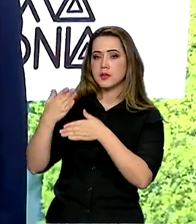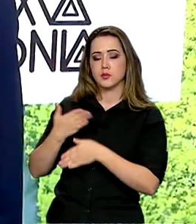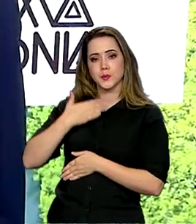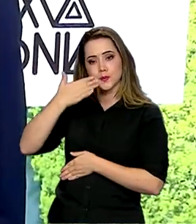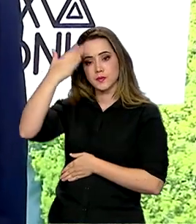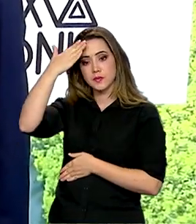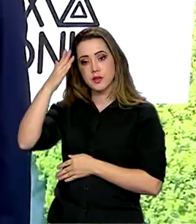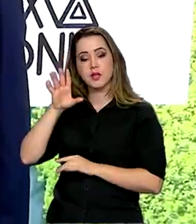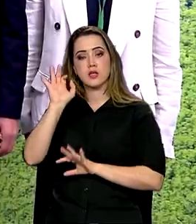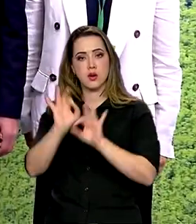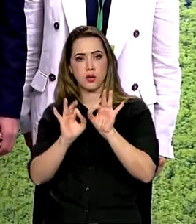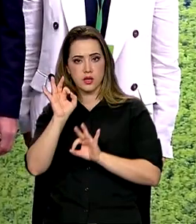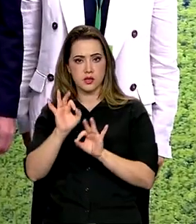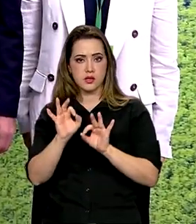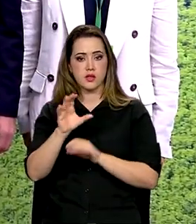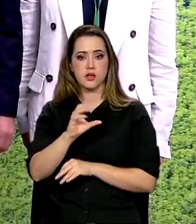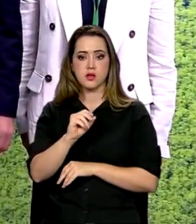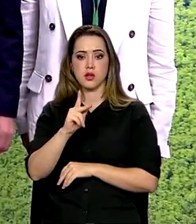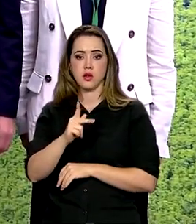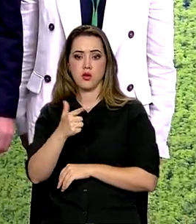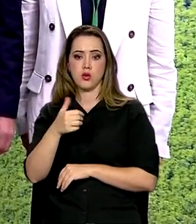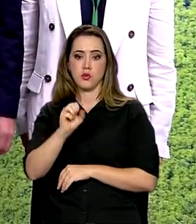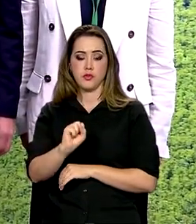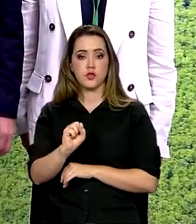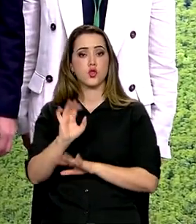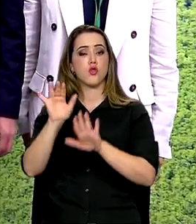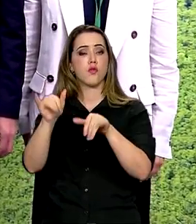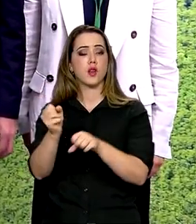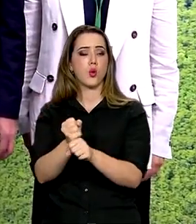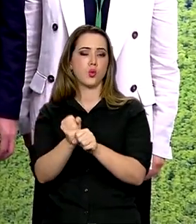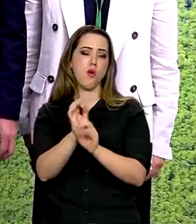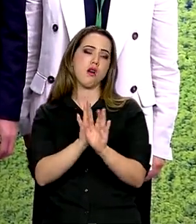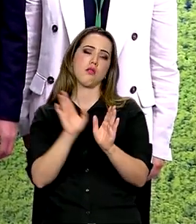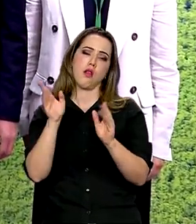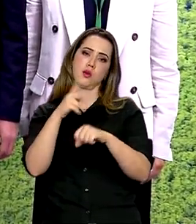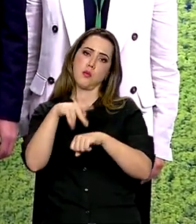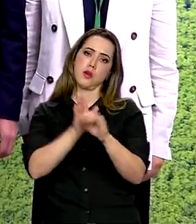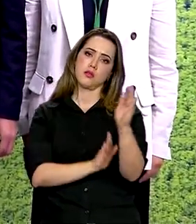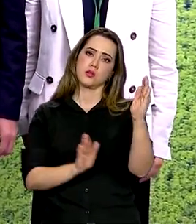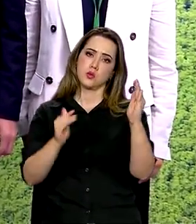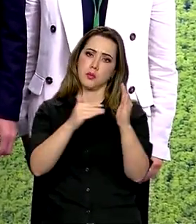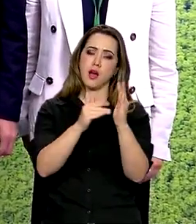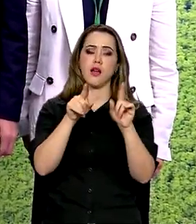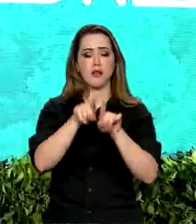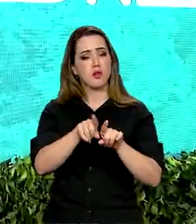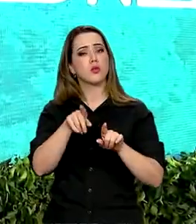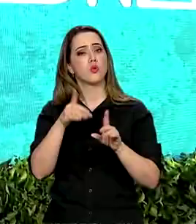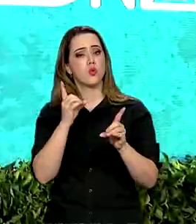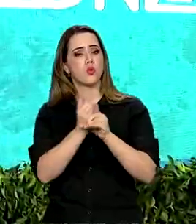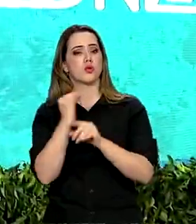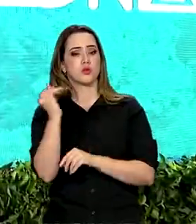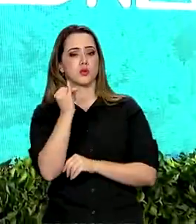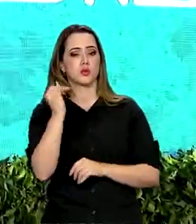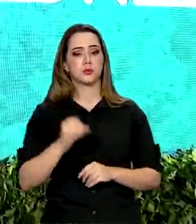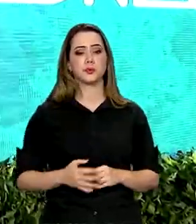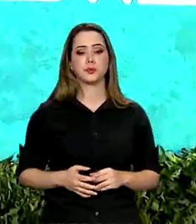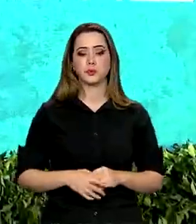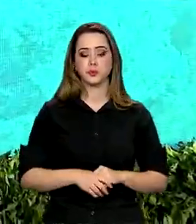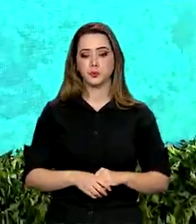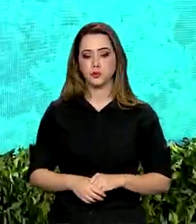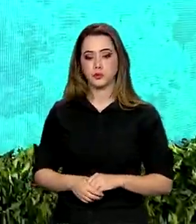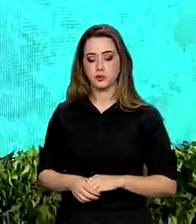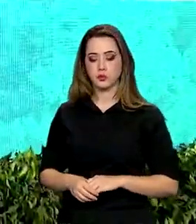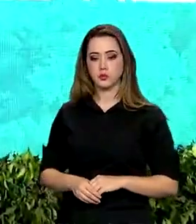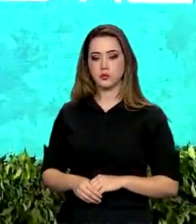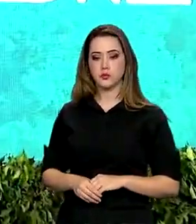a COP28, que será em Dubai no fim do ano. Para ele, o encontro também foi importante. We found this to be a